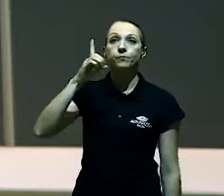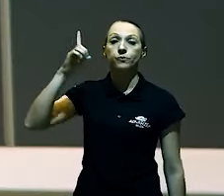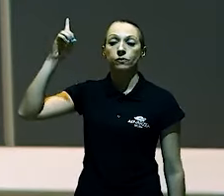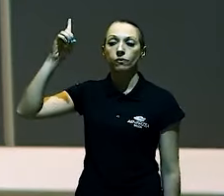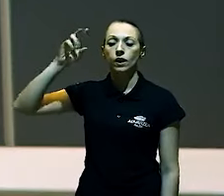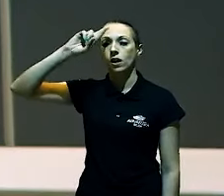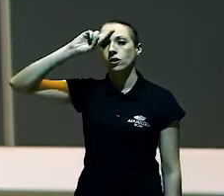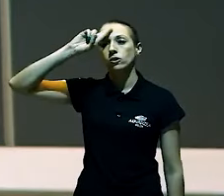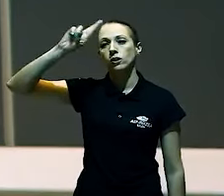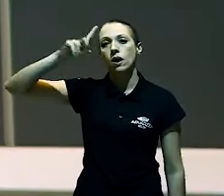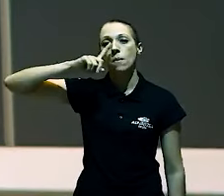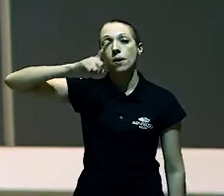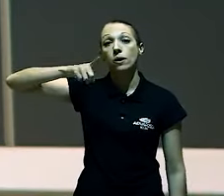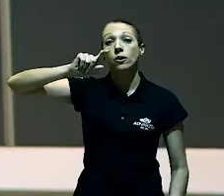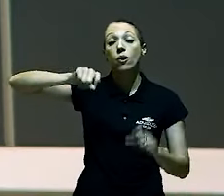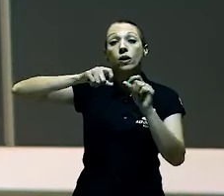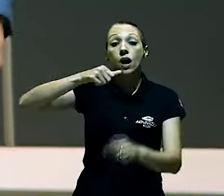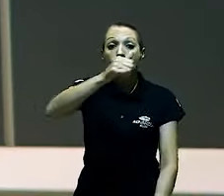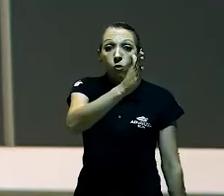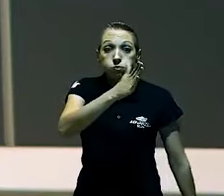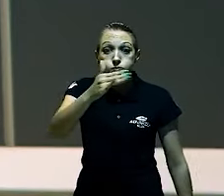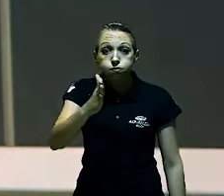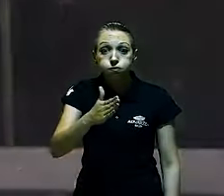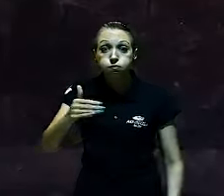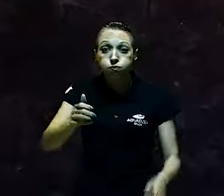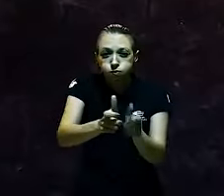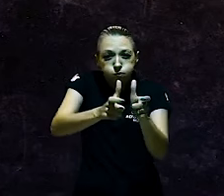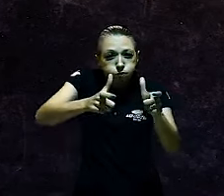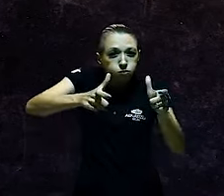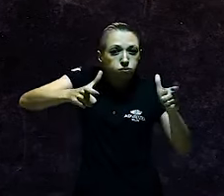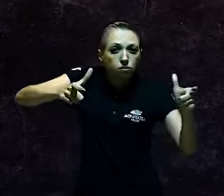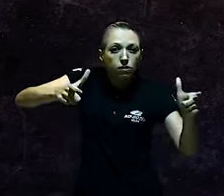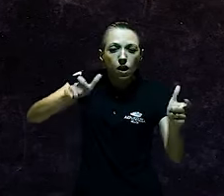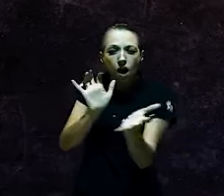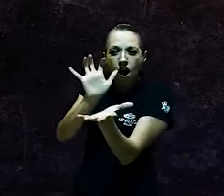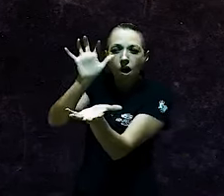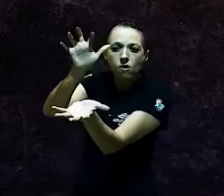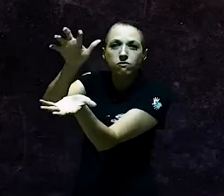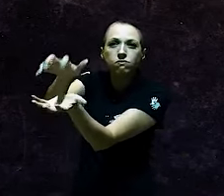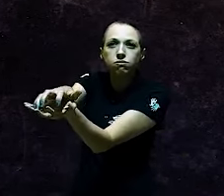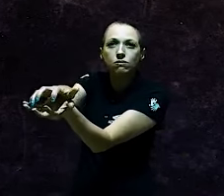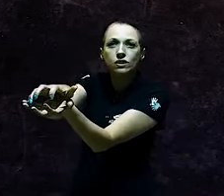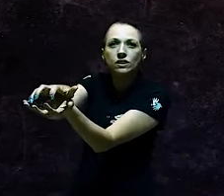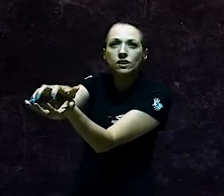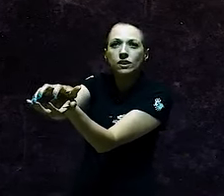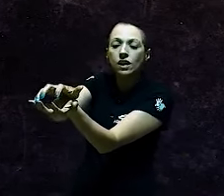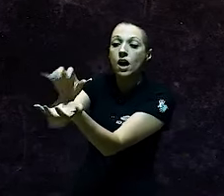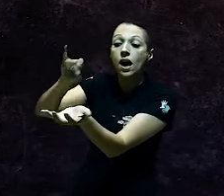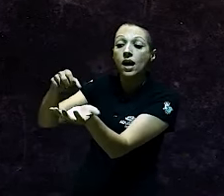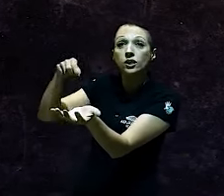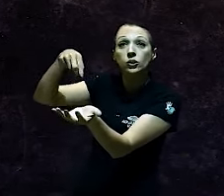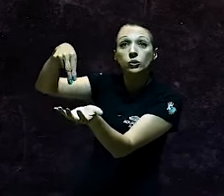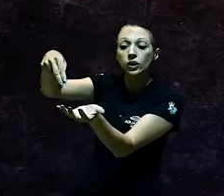Senhor ordenou que um grande peixe engolisse Jonas. E ele esteve 3 dias e 3 noites no ventre do peixe.